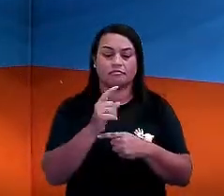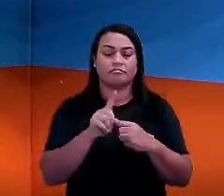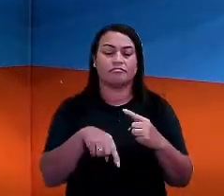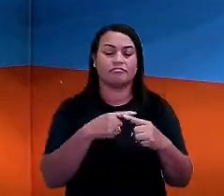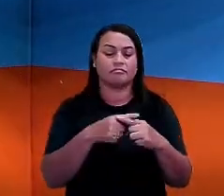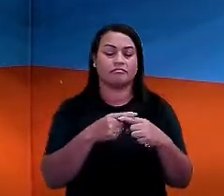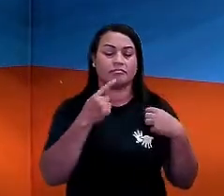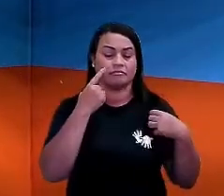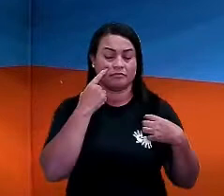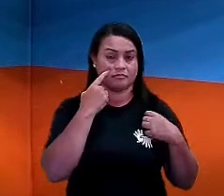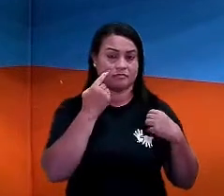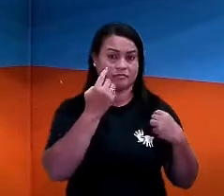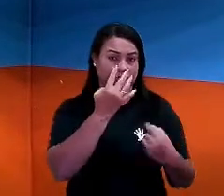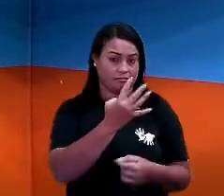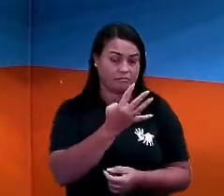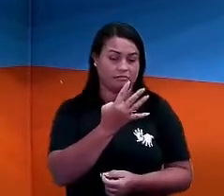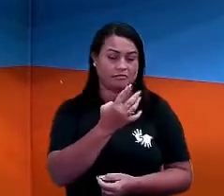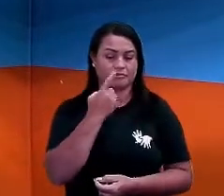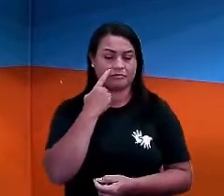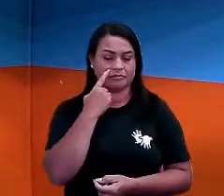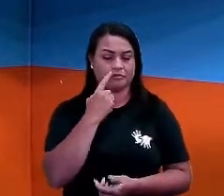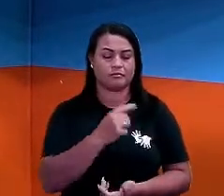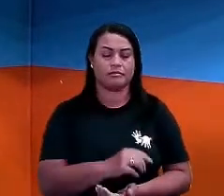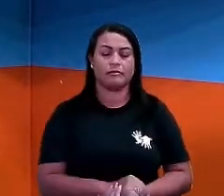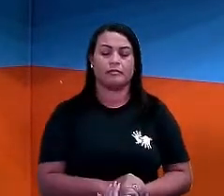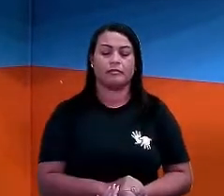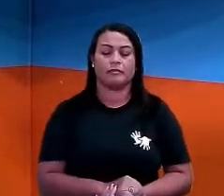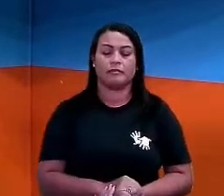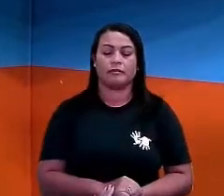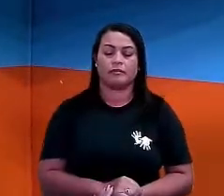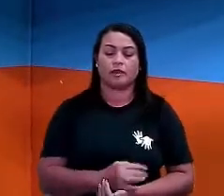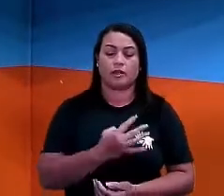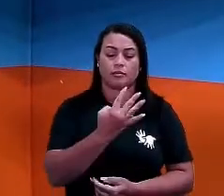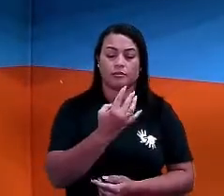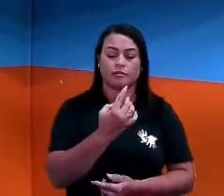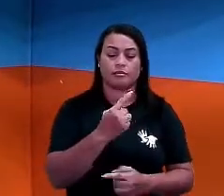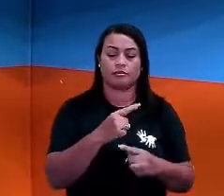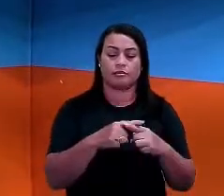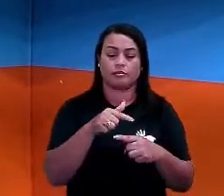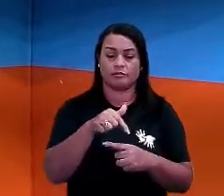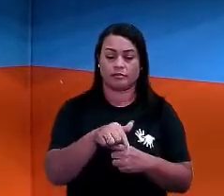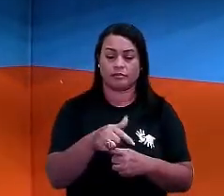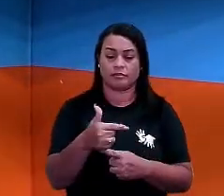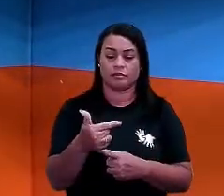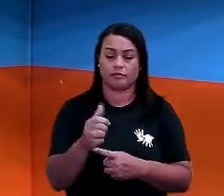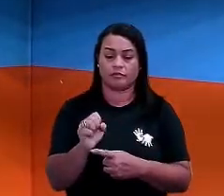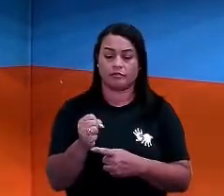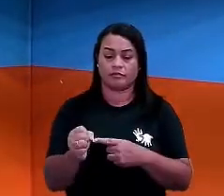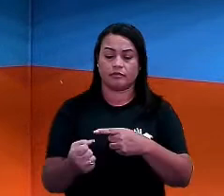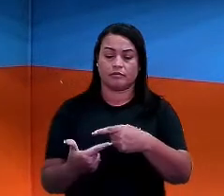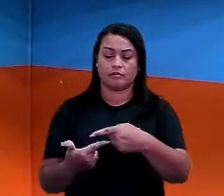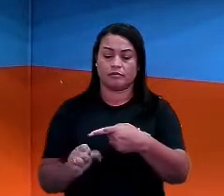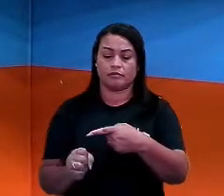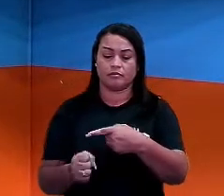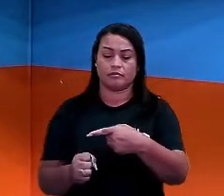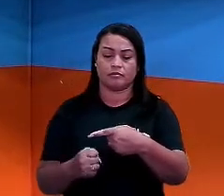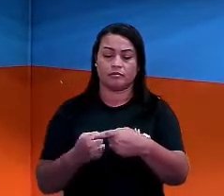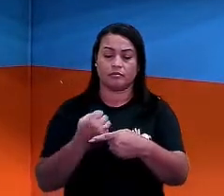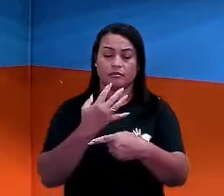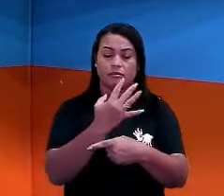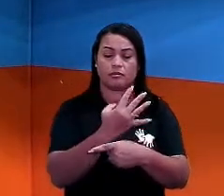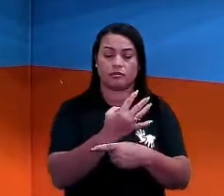fiz a multiplicação por 4. E aí, 4 vezes 7 vai dar 28, e 4 vezes